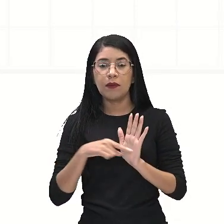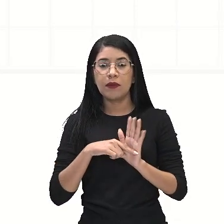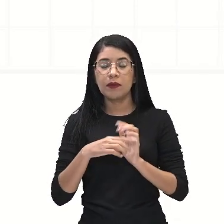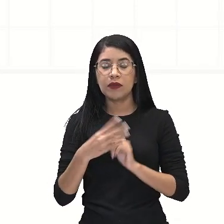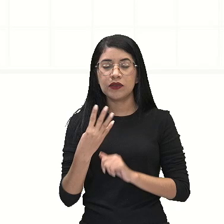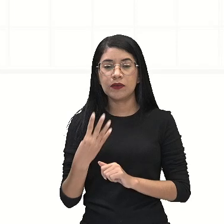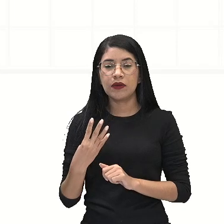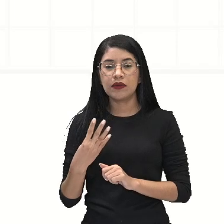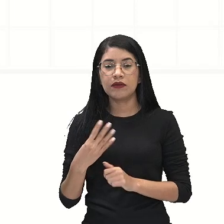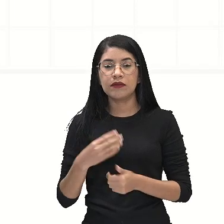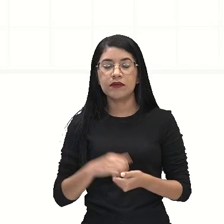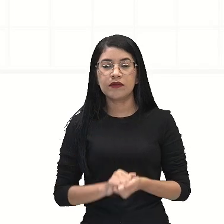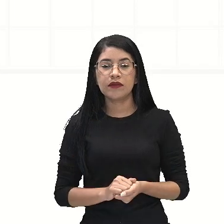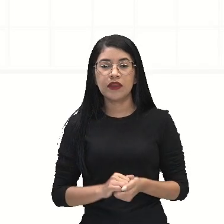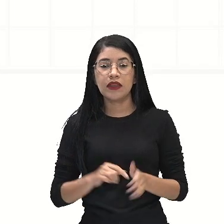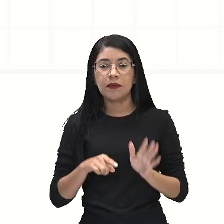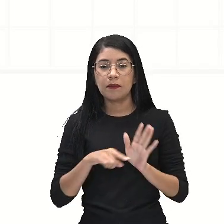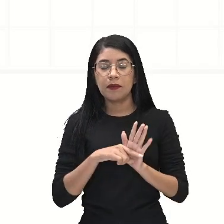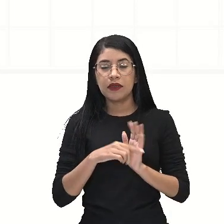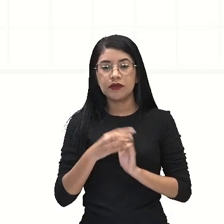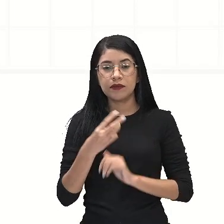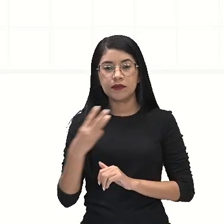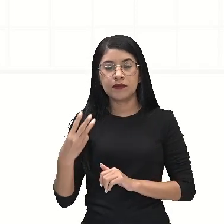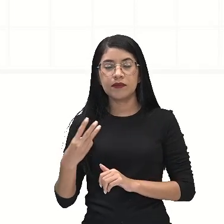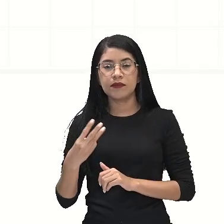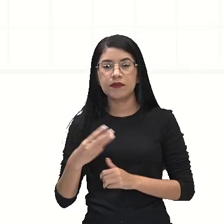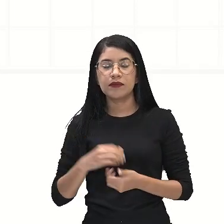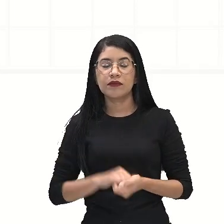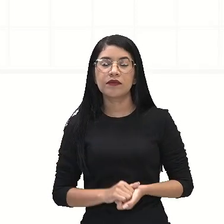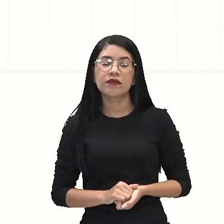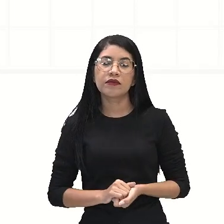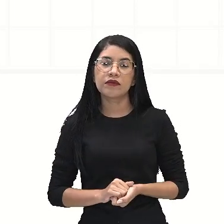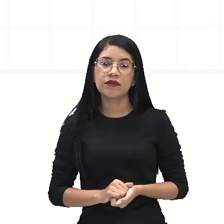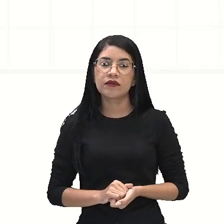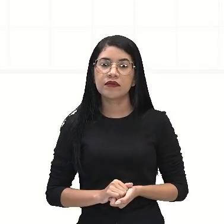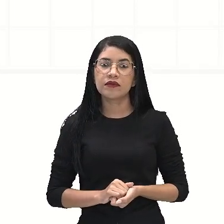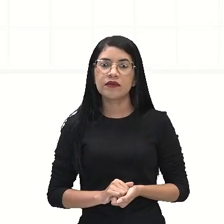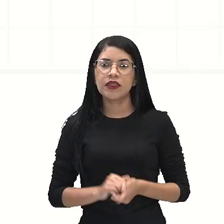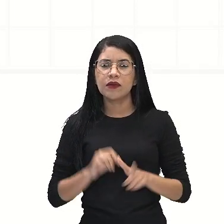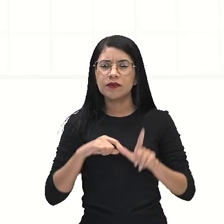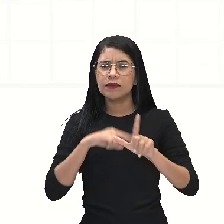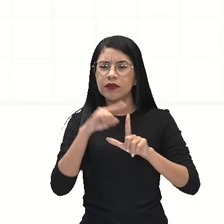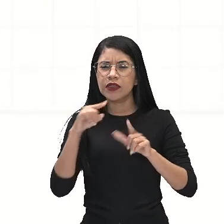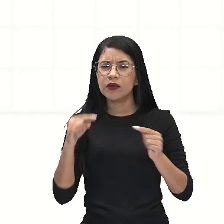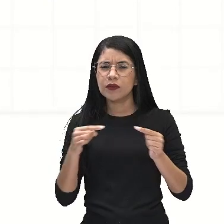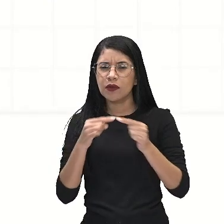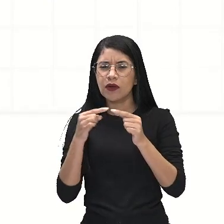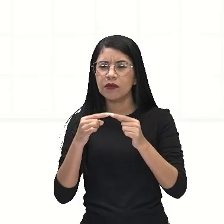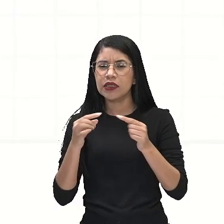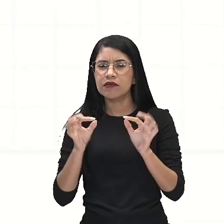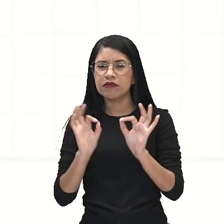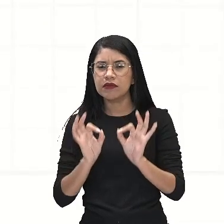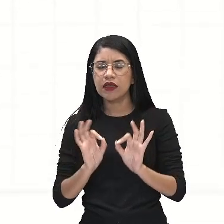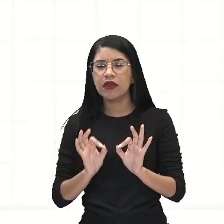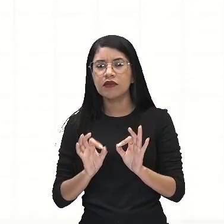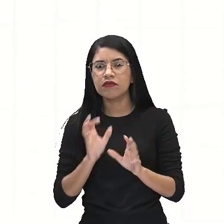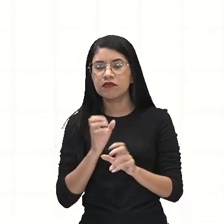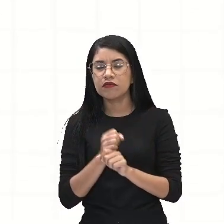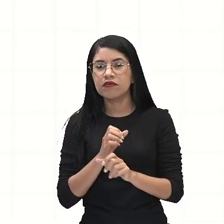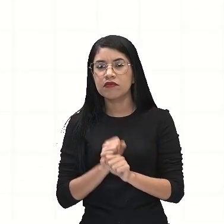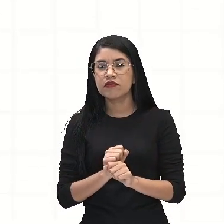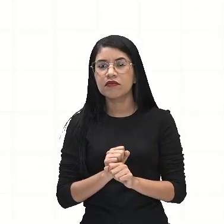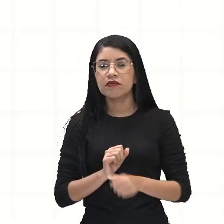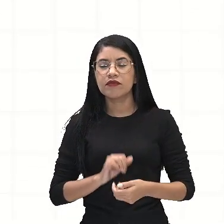ser igual a menos 3. Vamos ver se o nosso gráfico está batendo. Vamos ver se o nosso gráfico